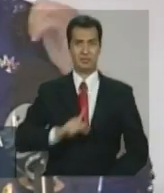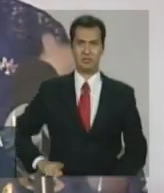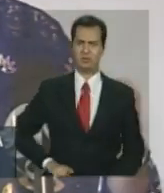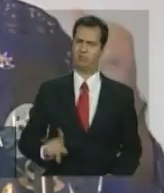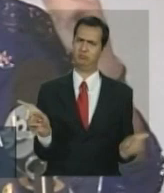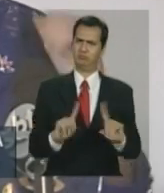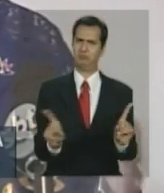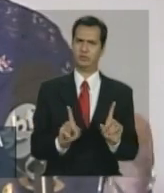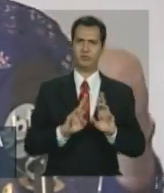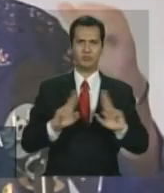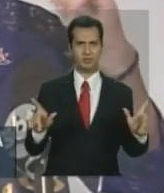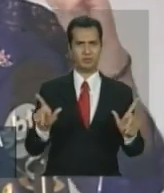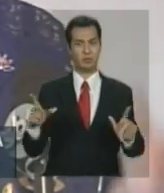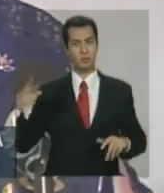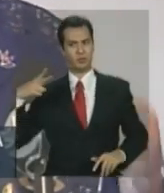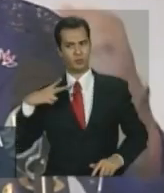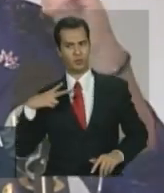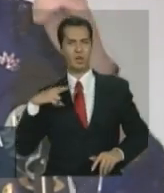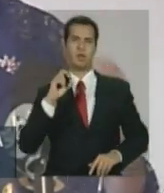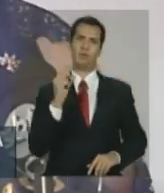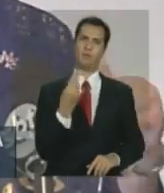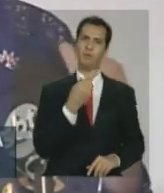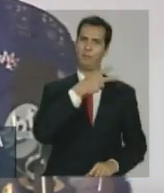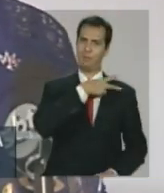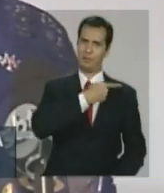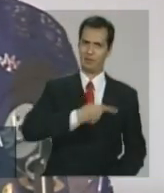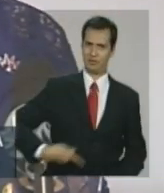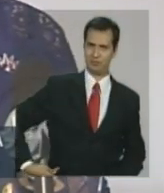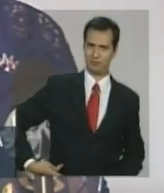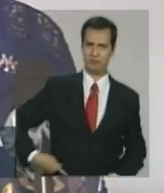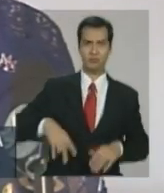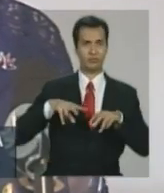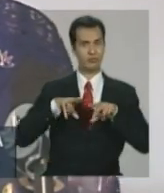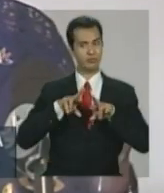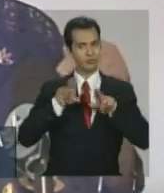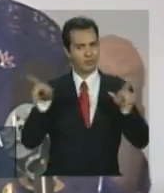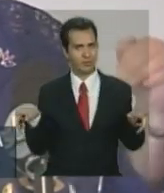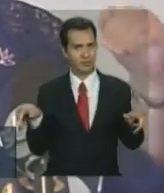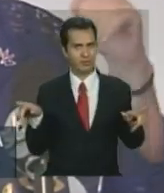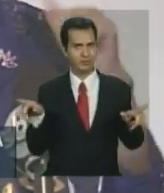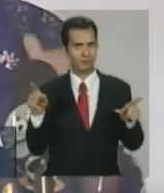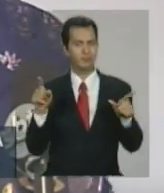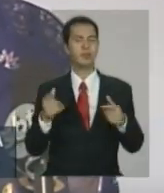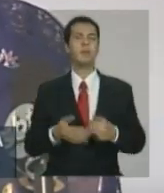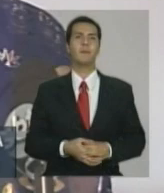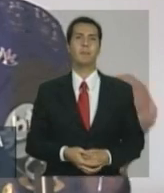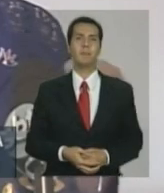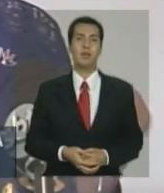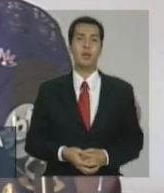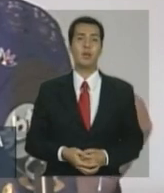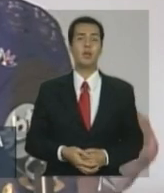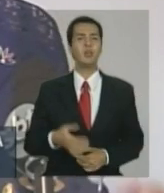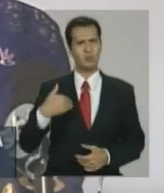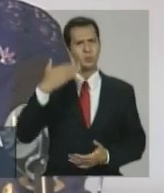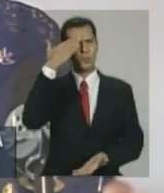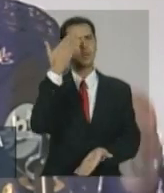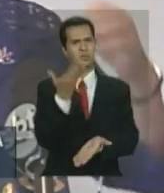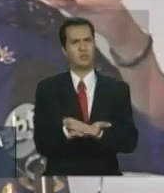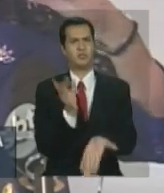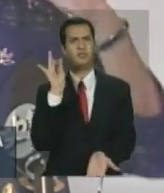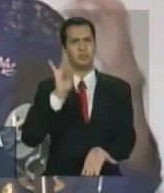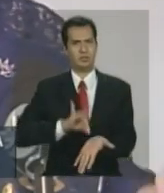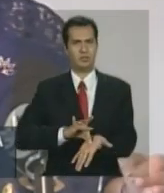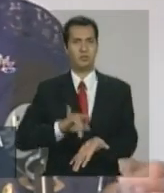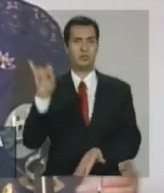que o Brasil precisa de reduzir sua carga tributária. Dentro do meu período governamental, eu farei